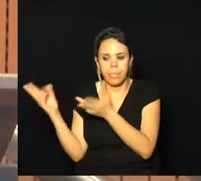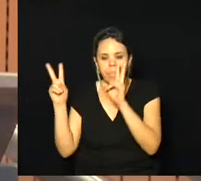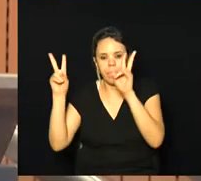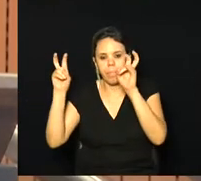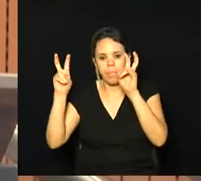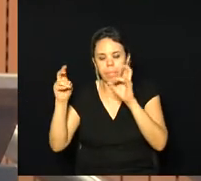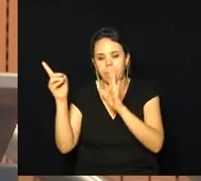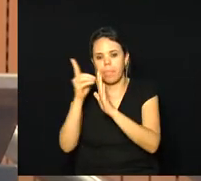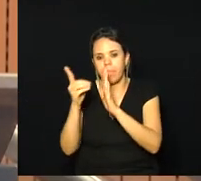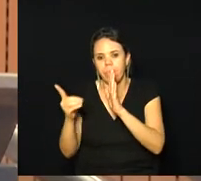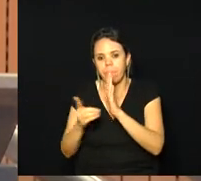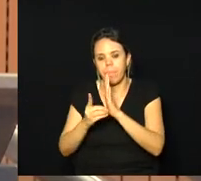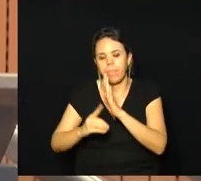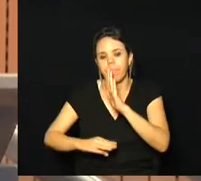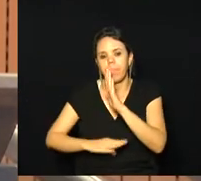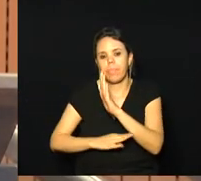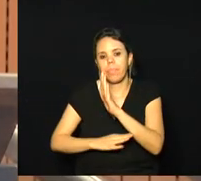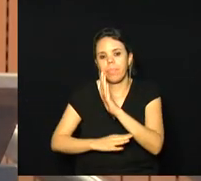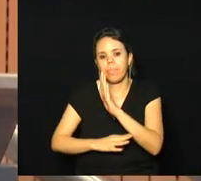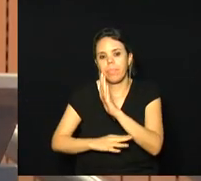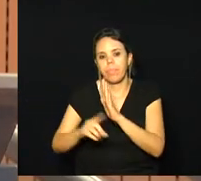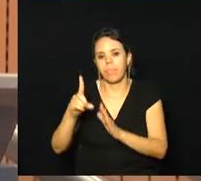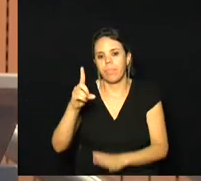do Decreto Legislativo